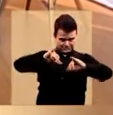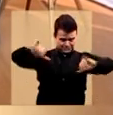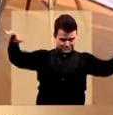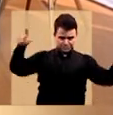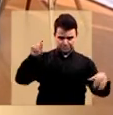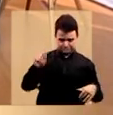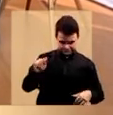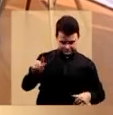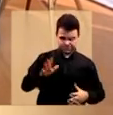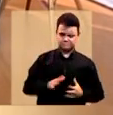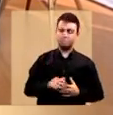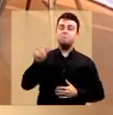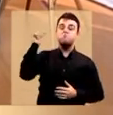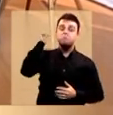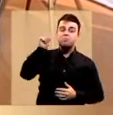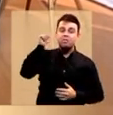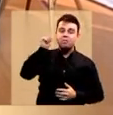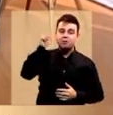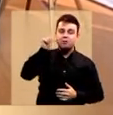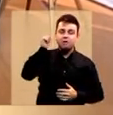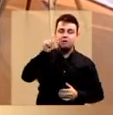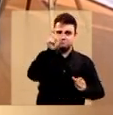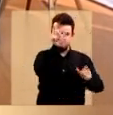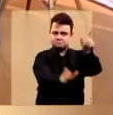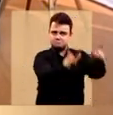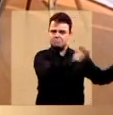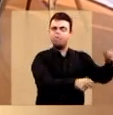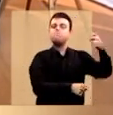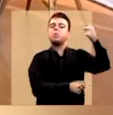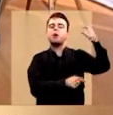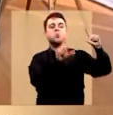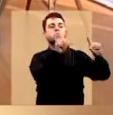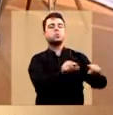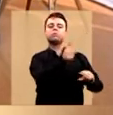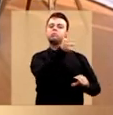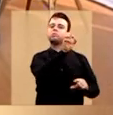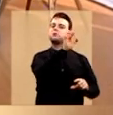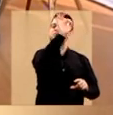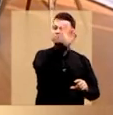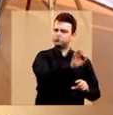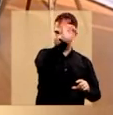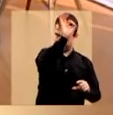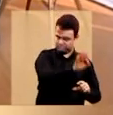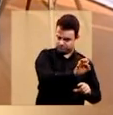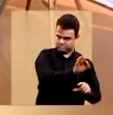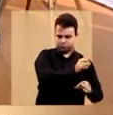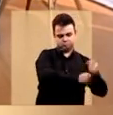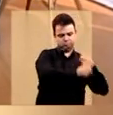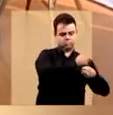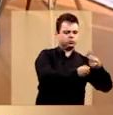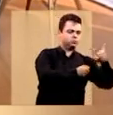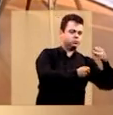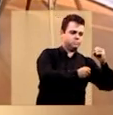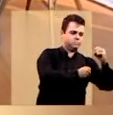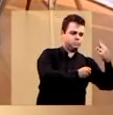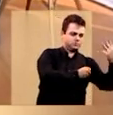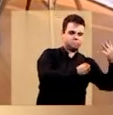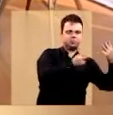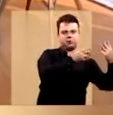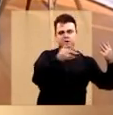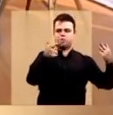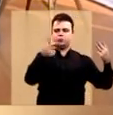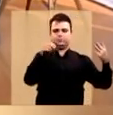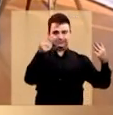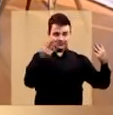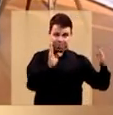mapa da violência, o assassinato de mulheres brancas caiu 10% na última década, entre 2003 e 2013, enquanto